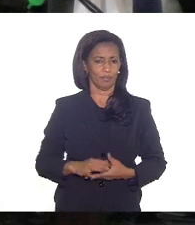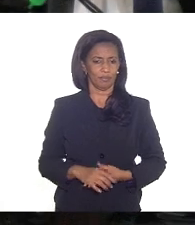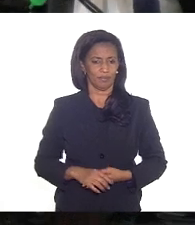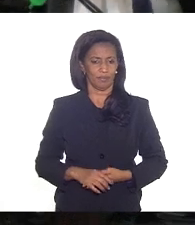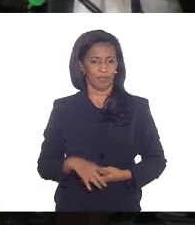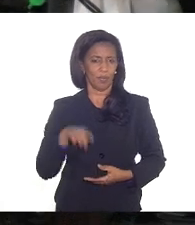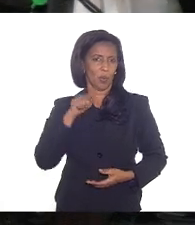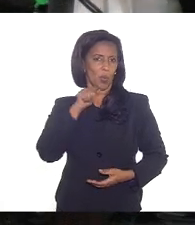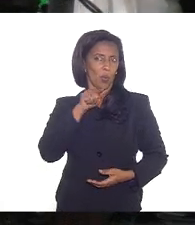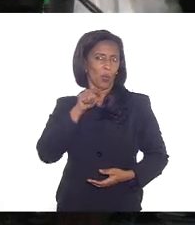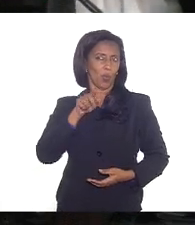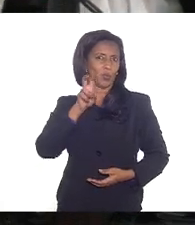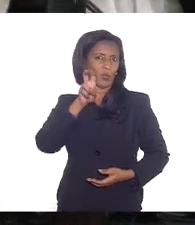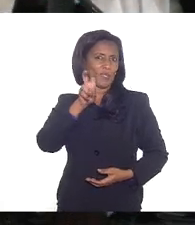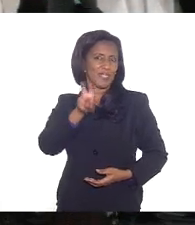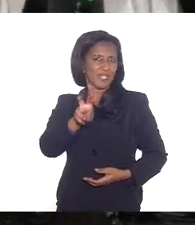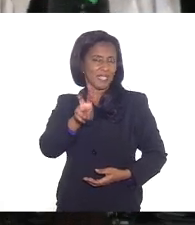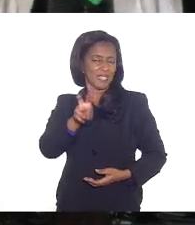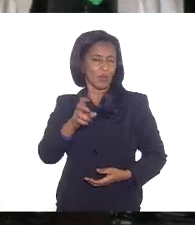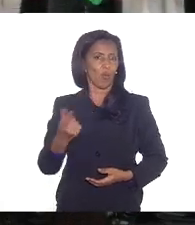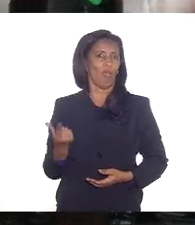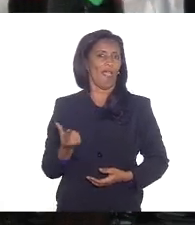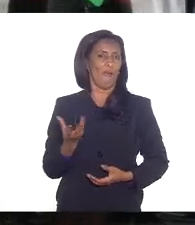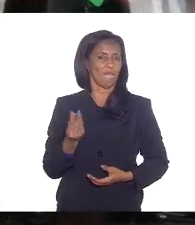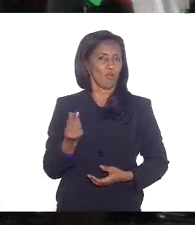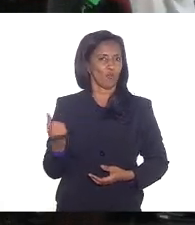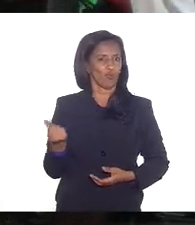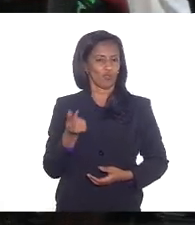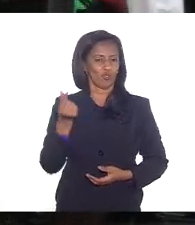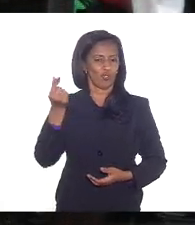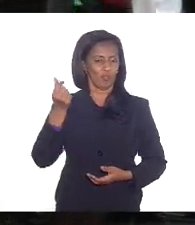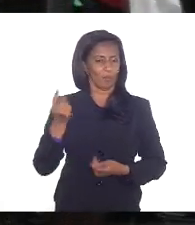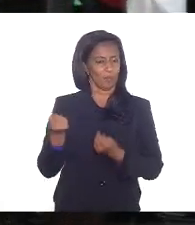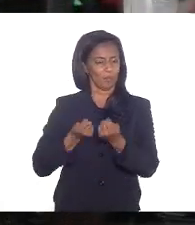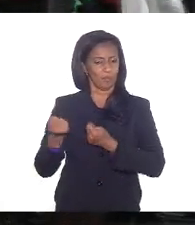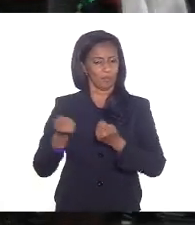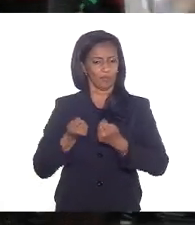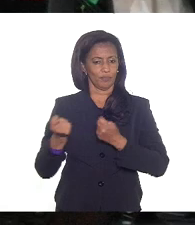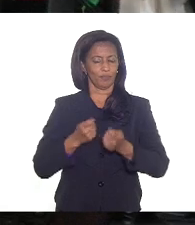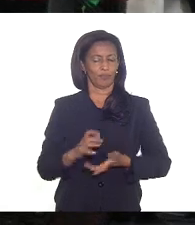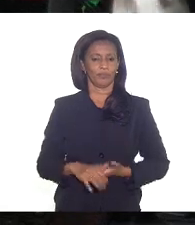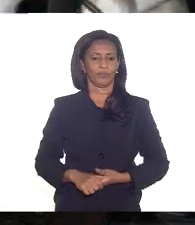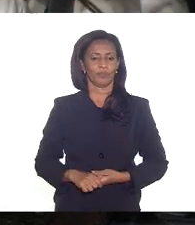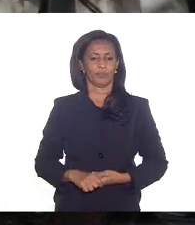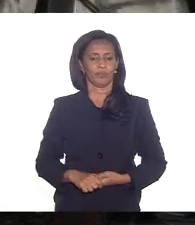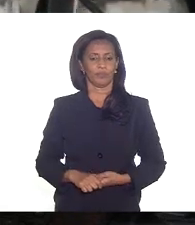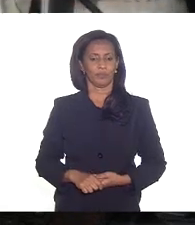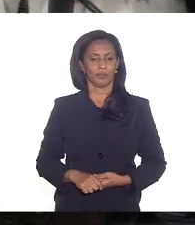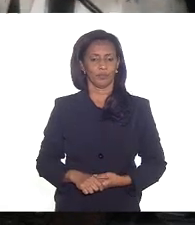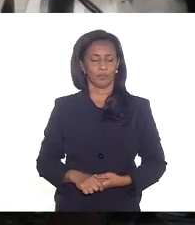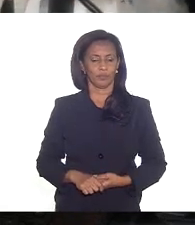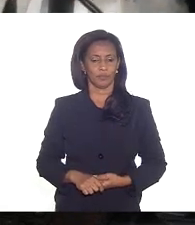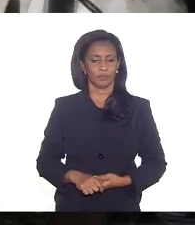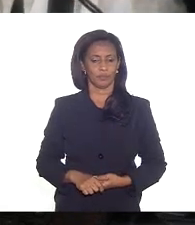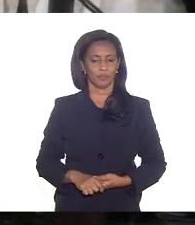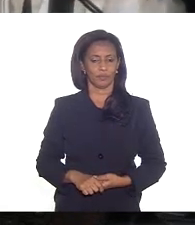um ponto 5 do orçamento público é muito dinheiro depois precisa economizado Eliana por favor